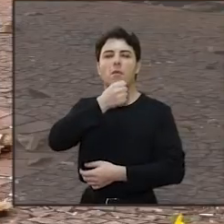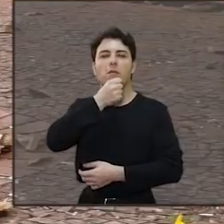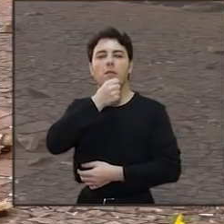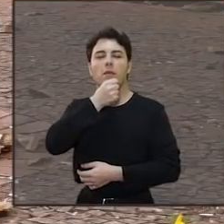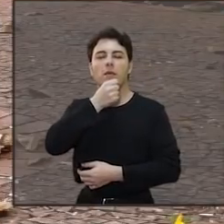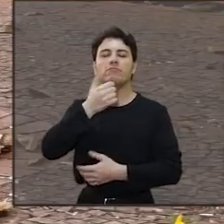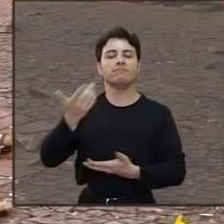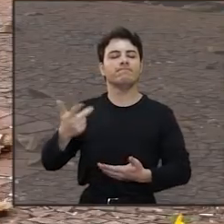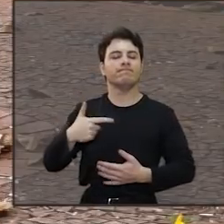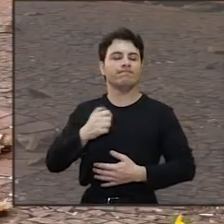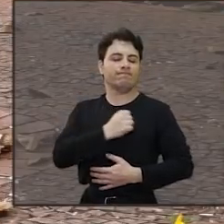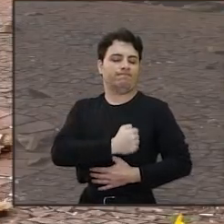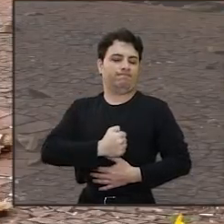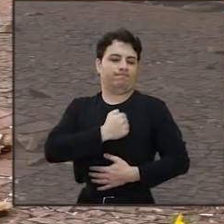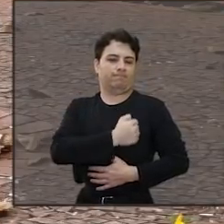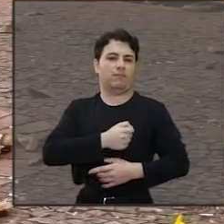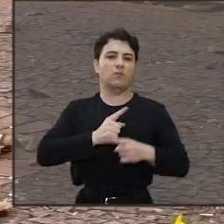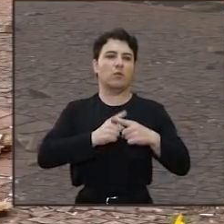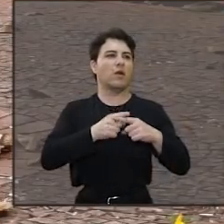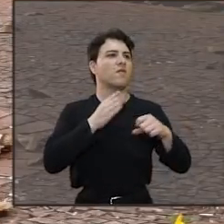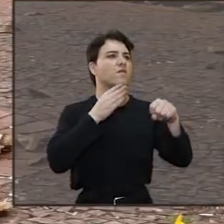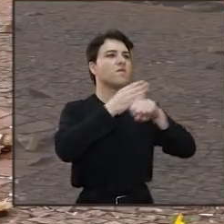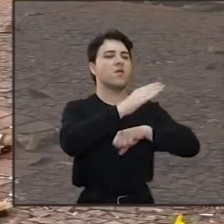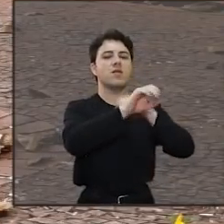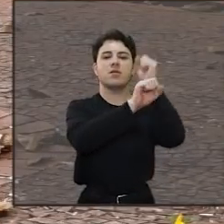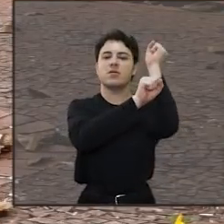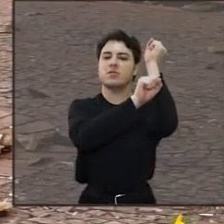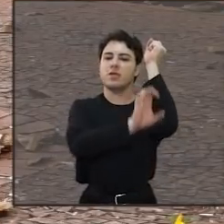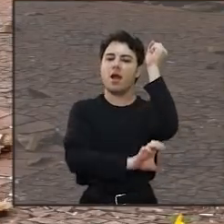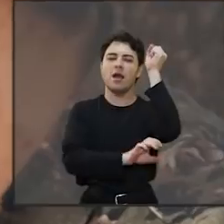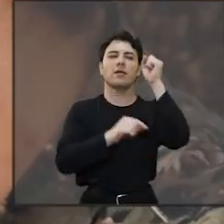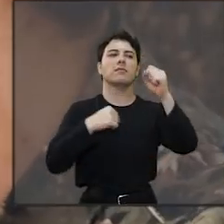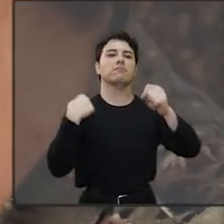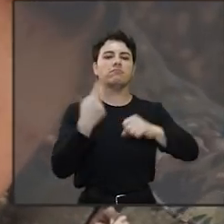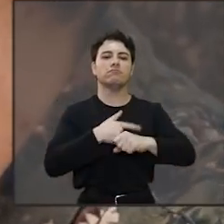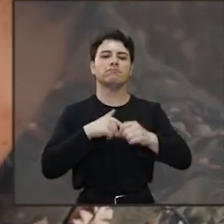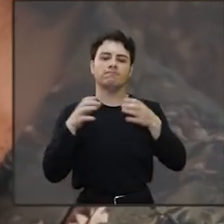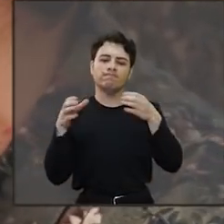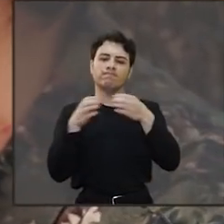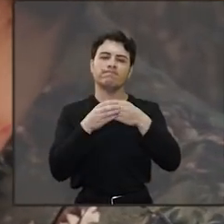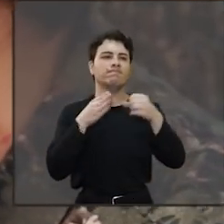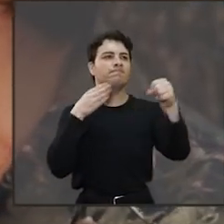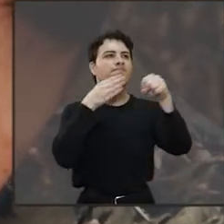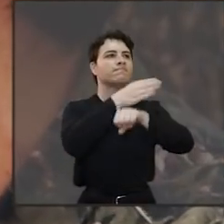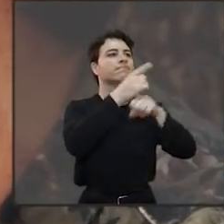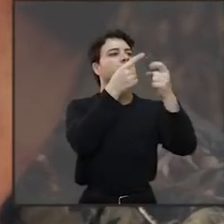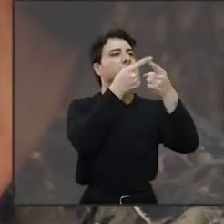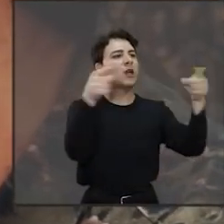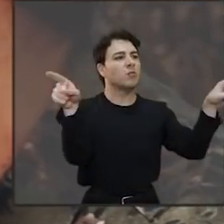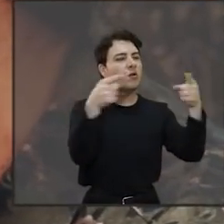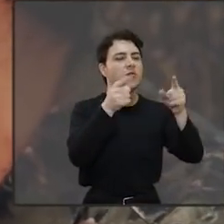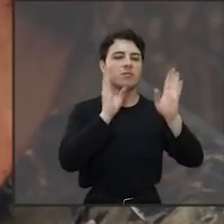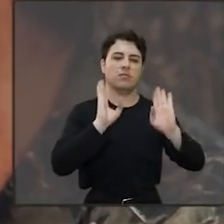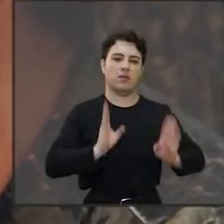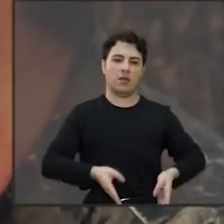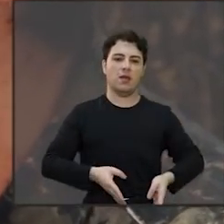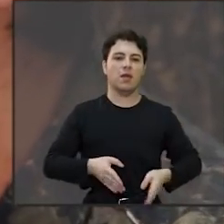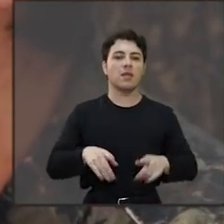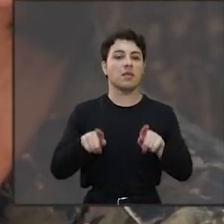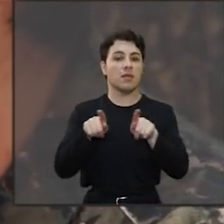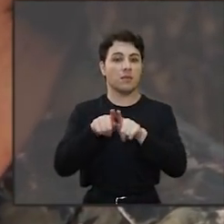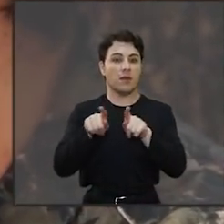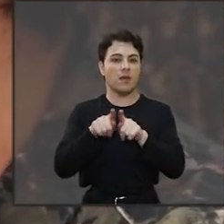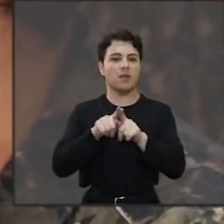vocalista principal e tal. E que a gente fez shows no Sesc, por exemplo, que é um outro espaço que dá muita oportunidade aqui na cidade para os artistas,